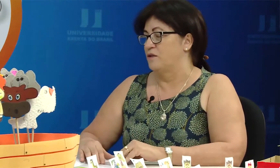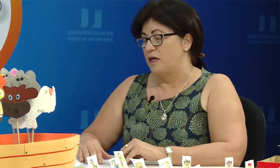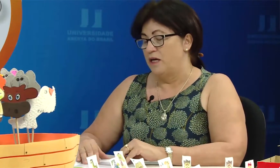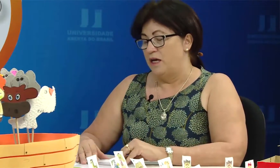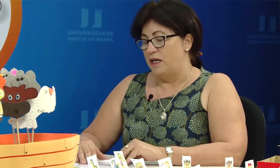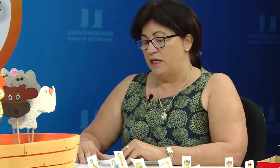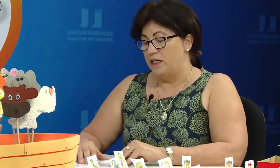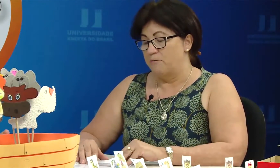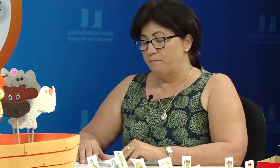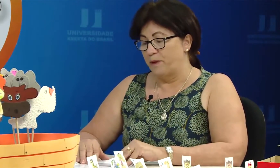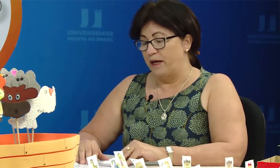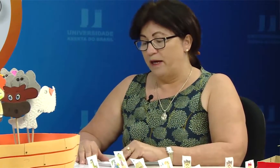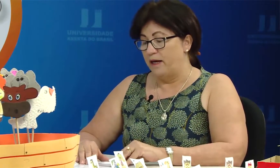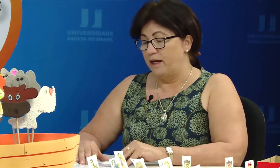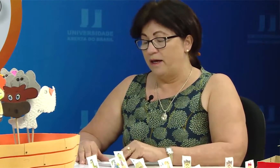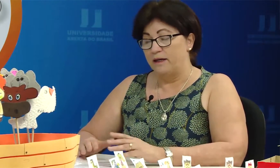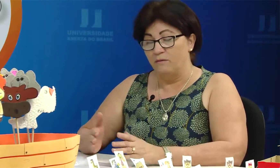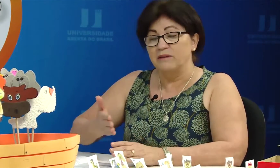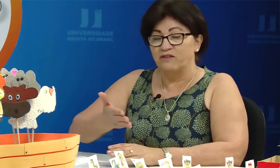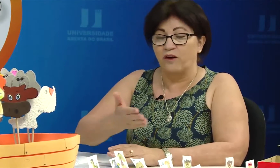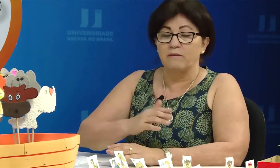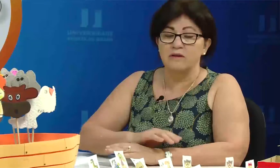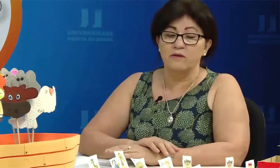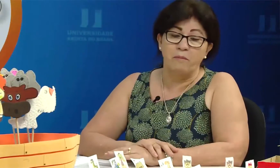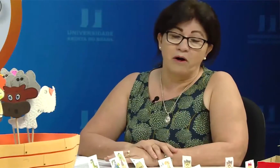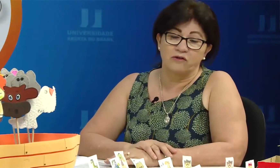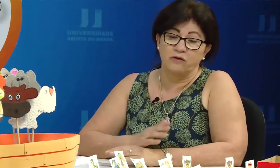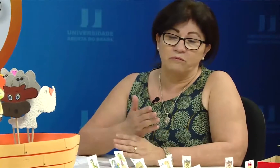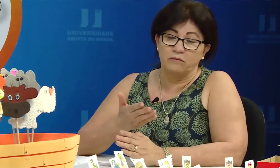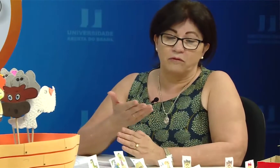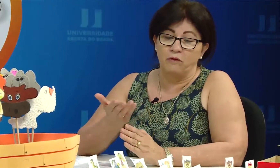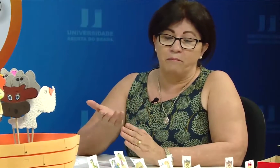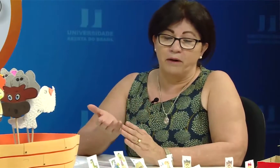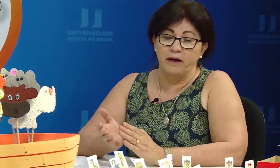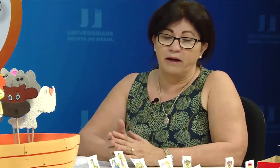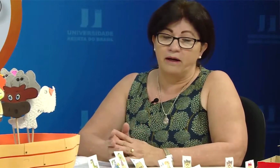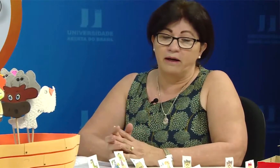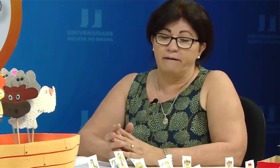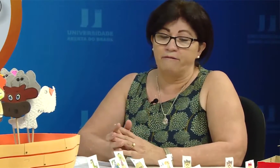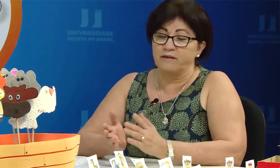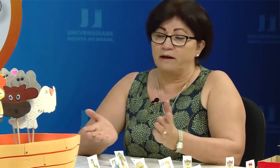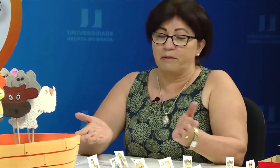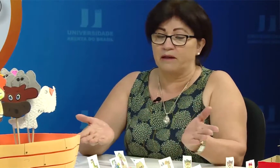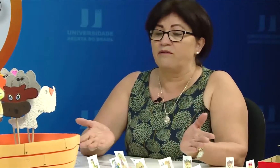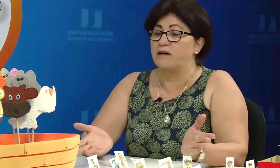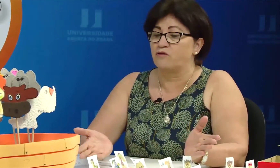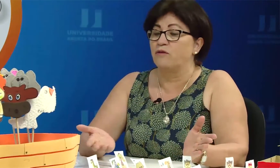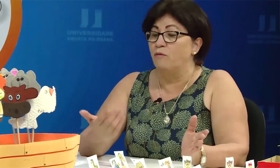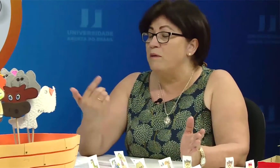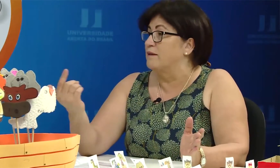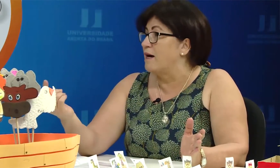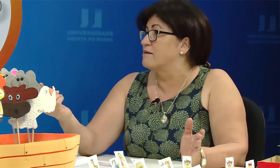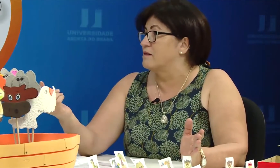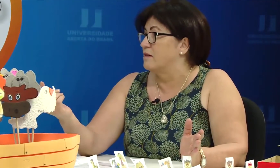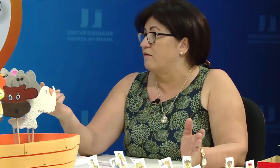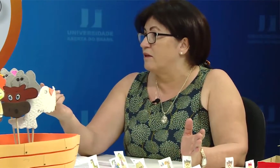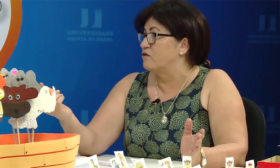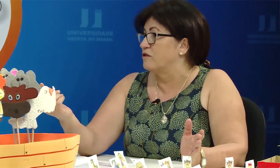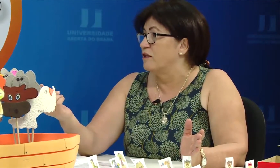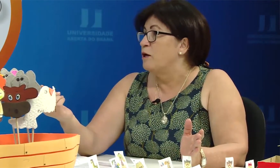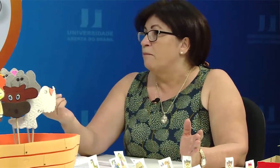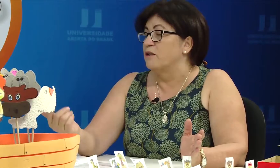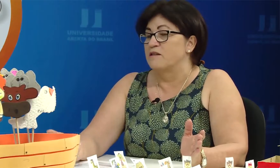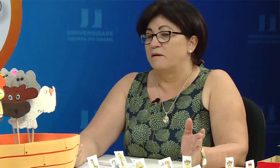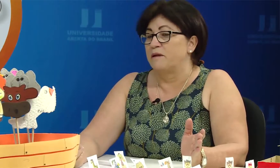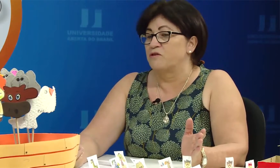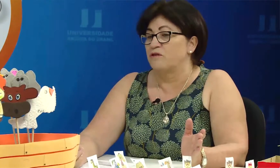repensar isso. E uma das formas eu posso fazer através de uma das